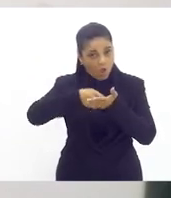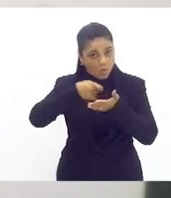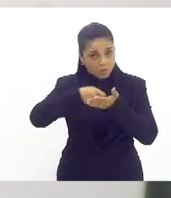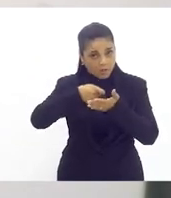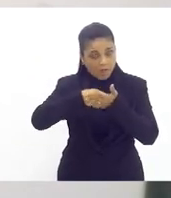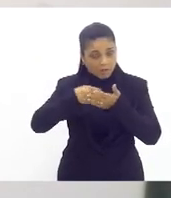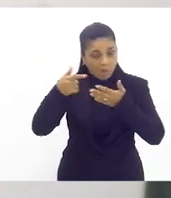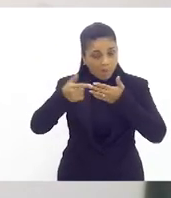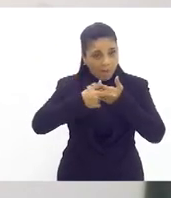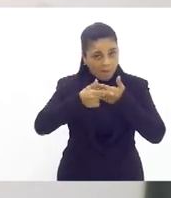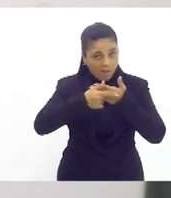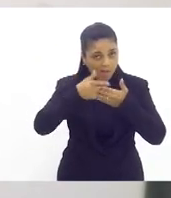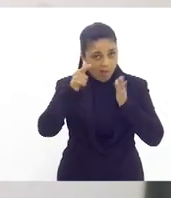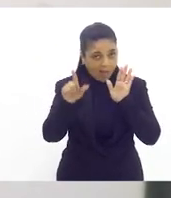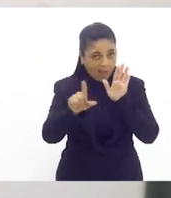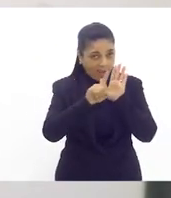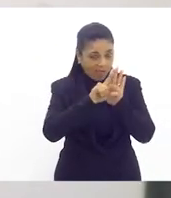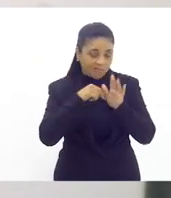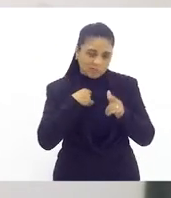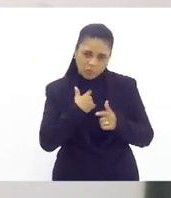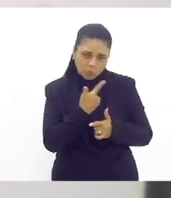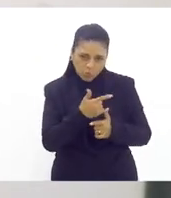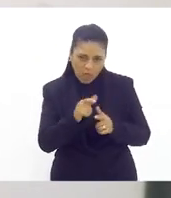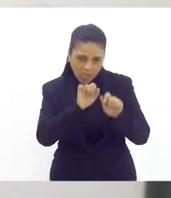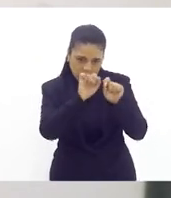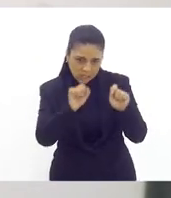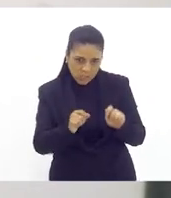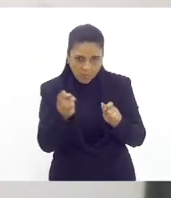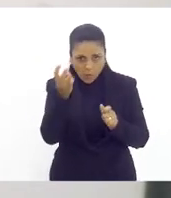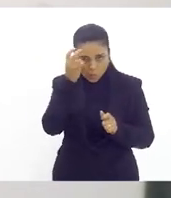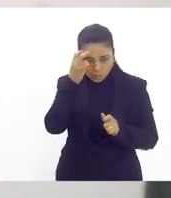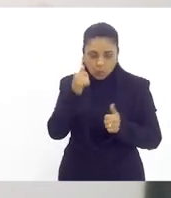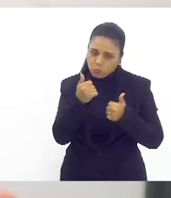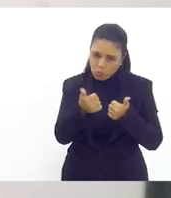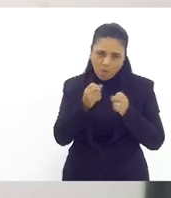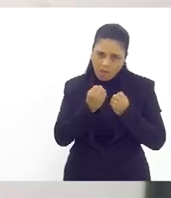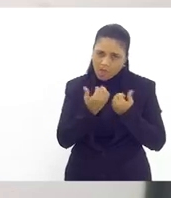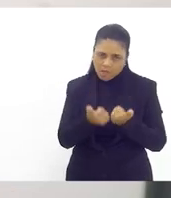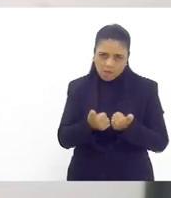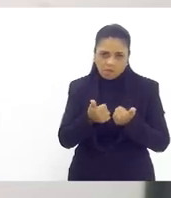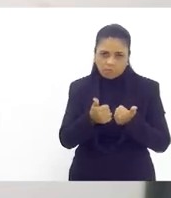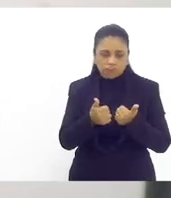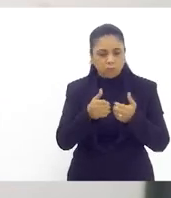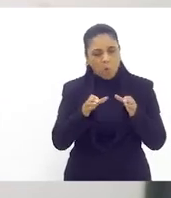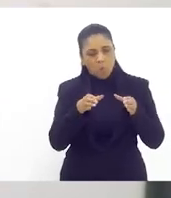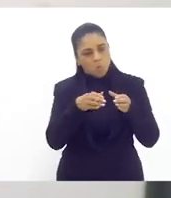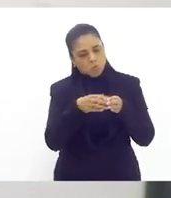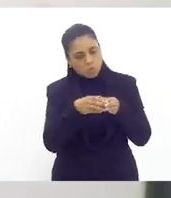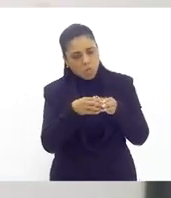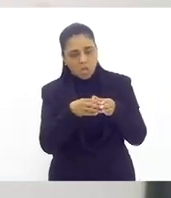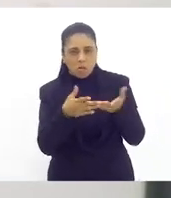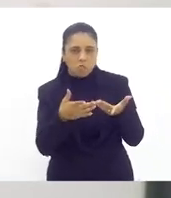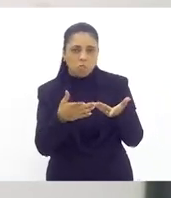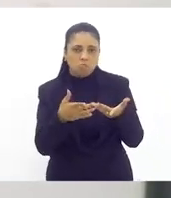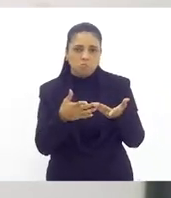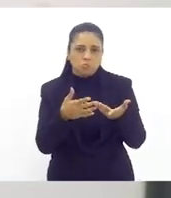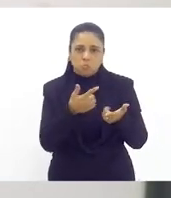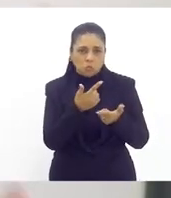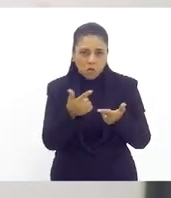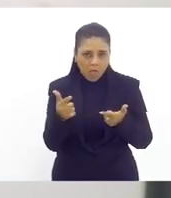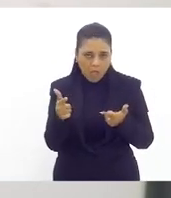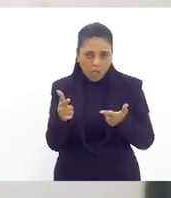tudo bem você não ter o seu sistema de Cultura ainda tudo bem não ter conselho plano fundo e a própria lei de sistema